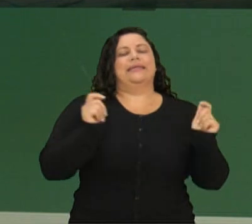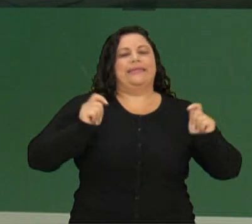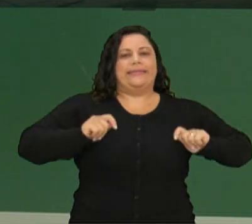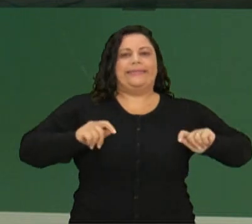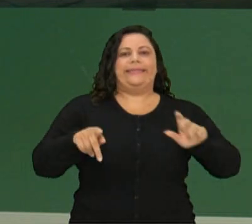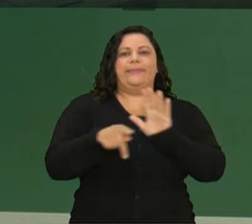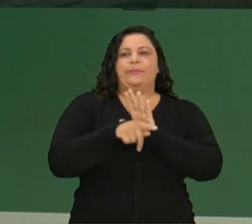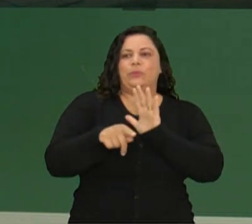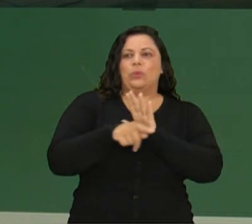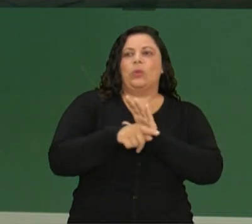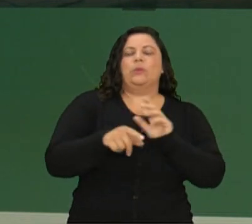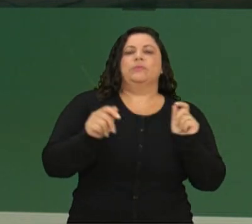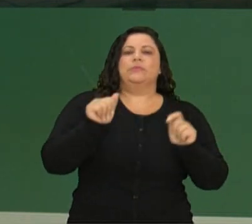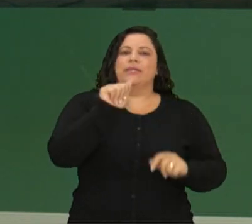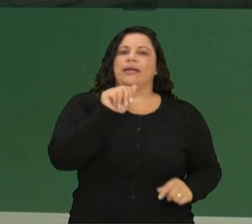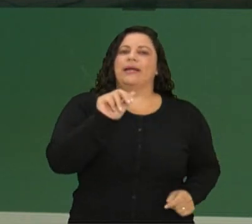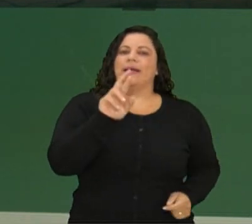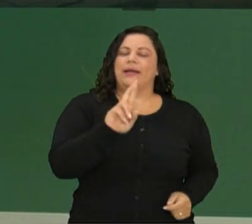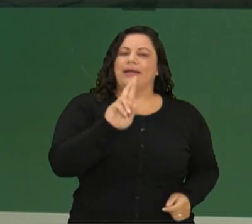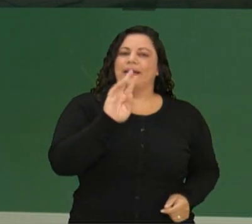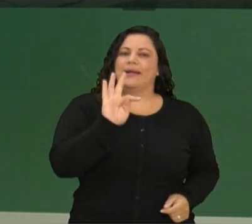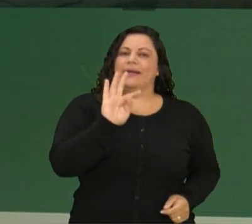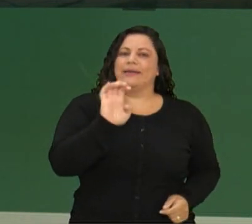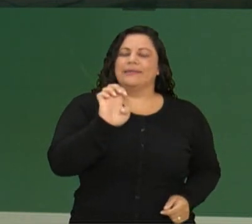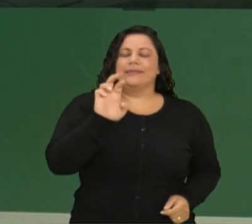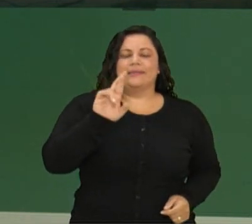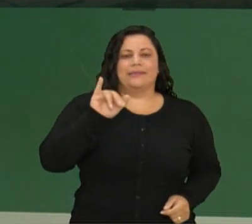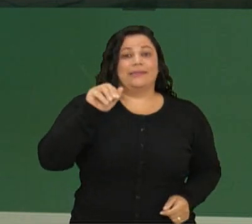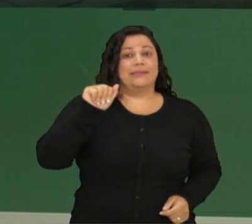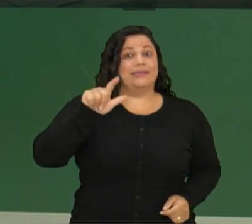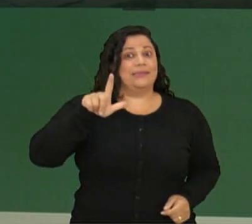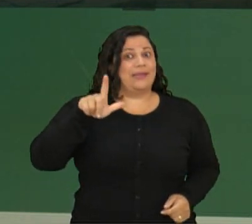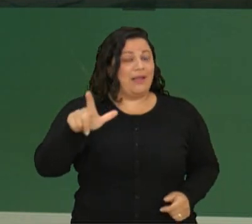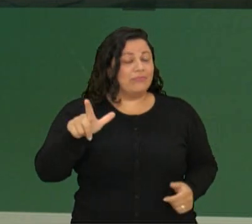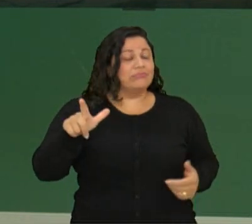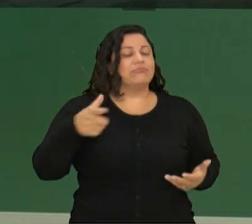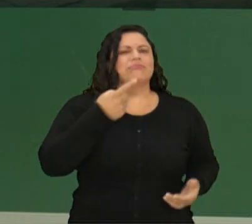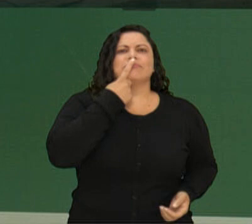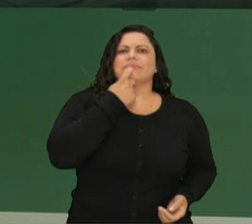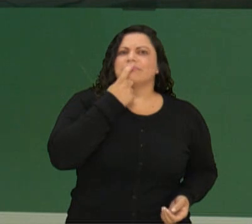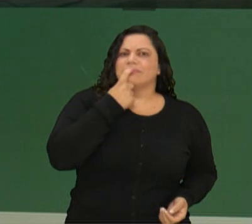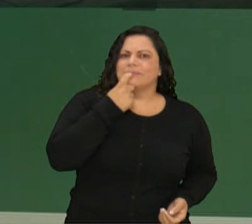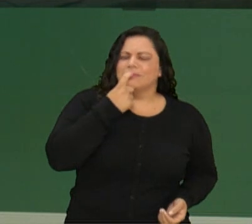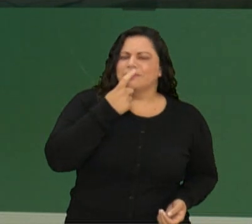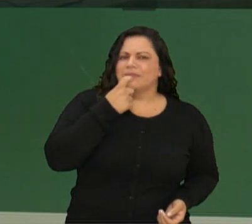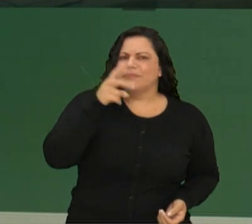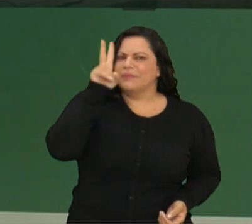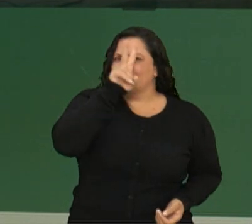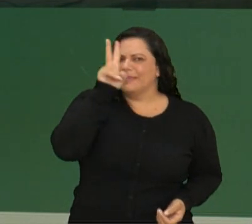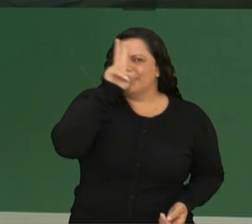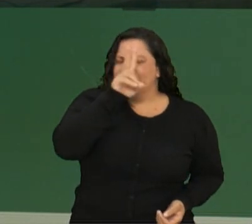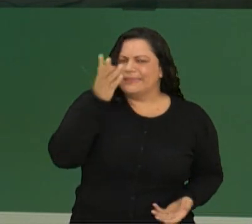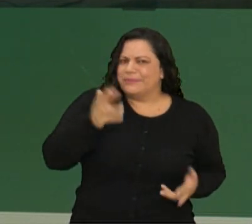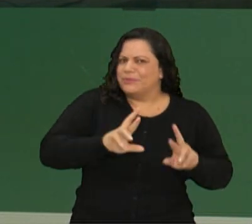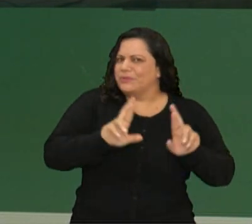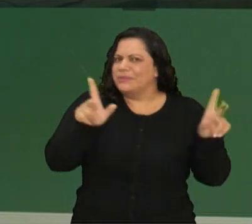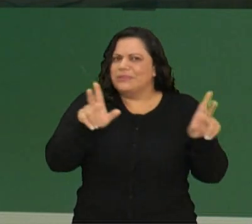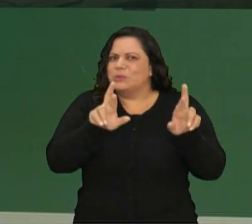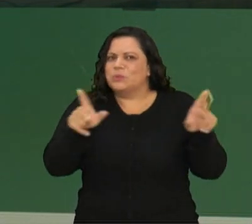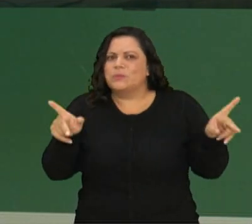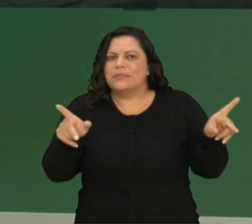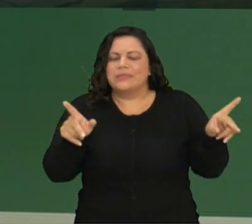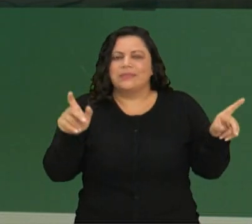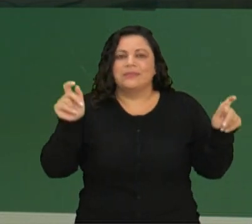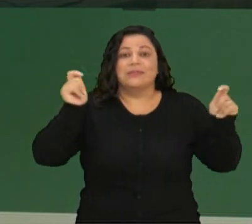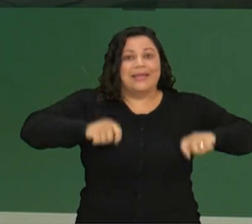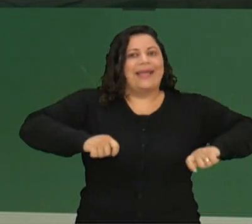falamos, aquele sangue que nas ilustrações está pintado de vermelho, você lembra que tem de diferente nesse sangue? É